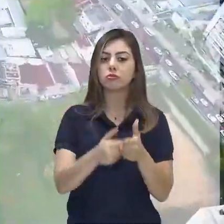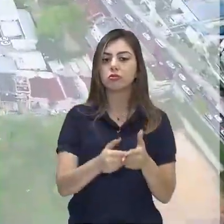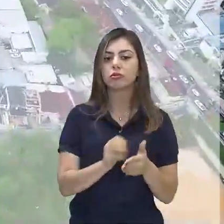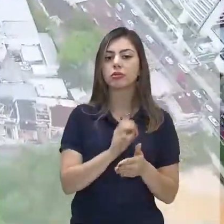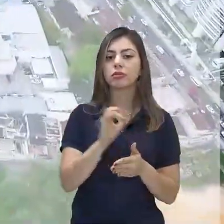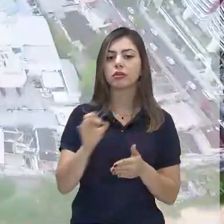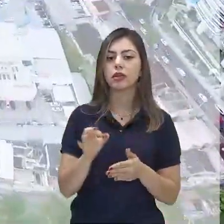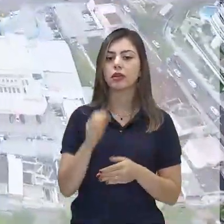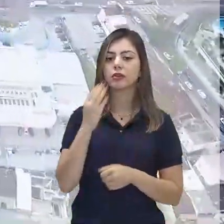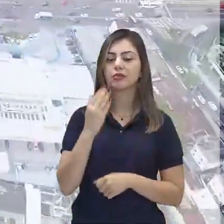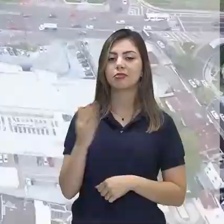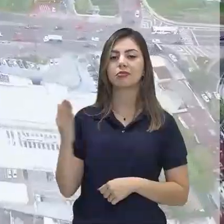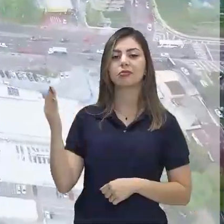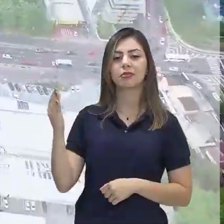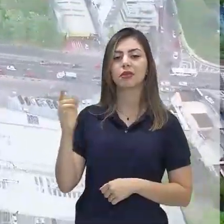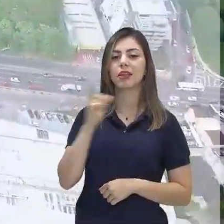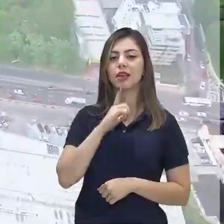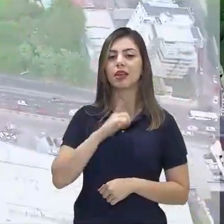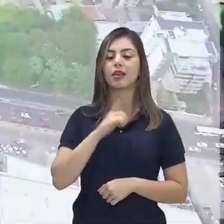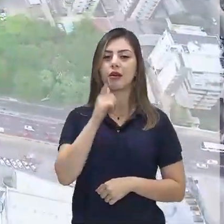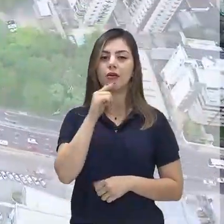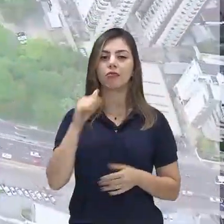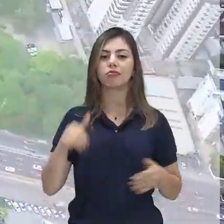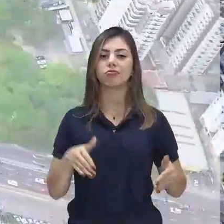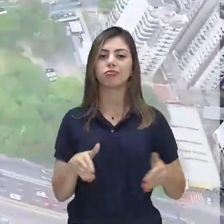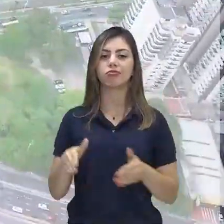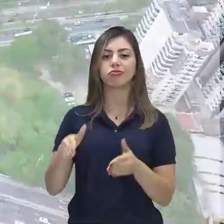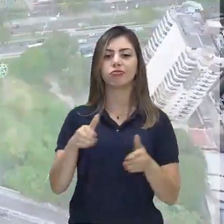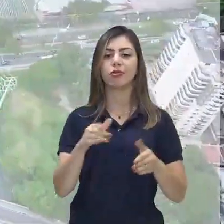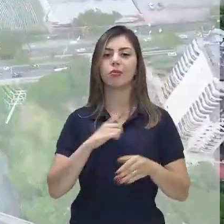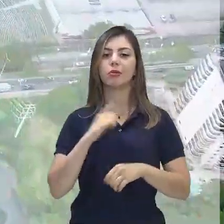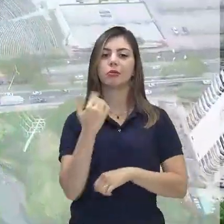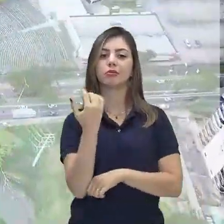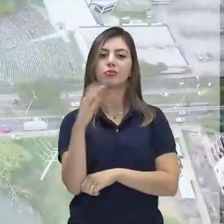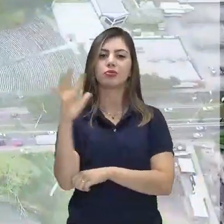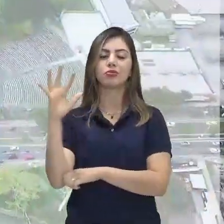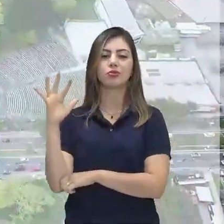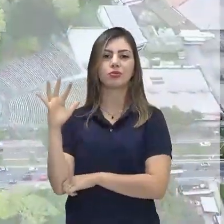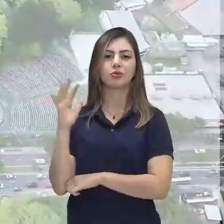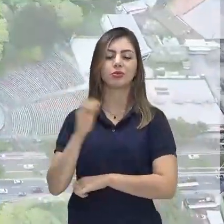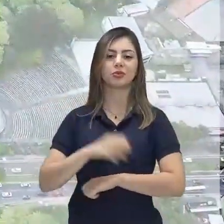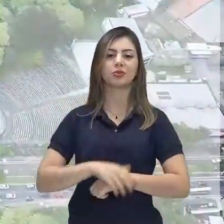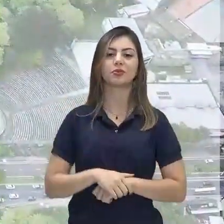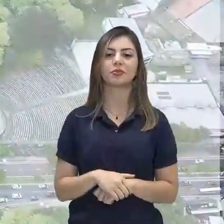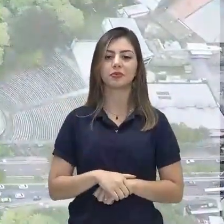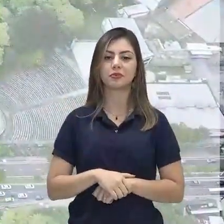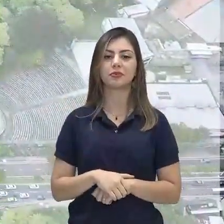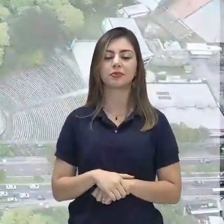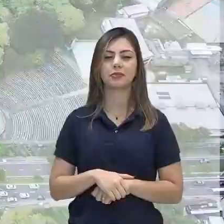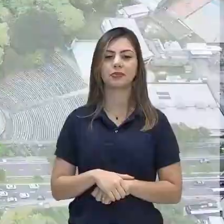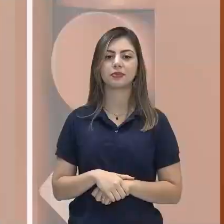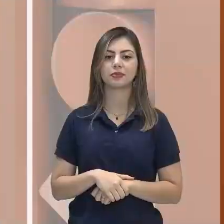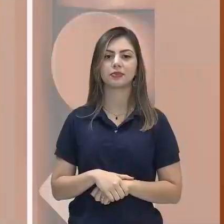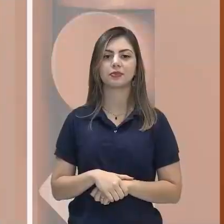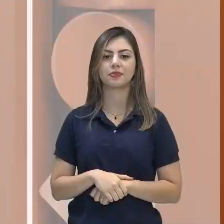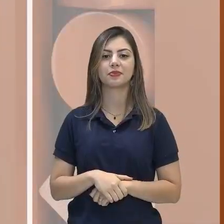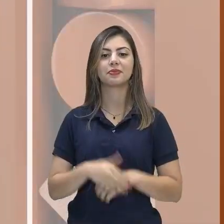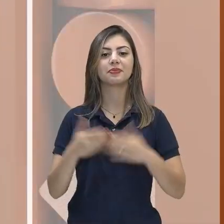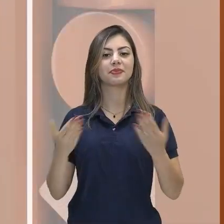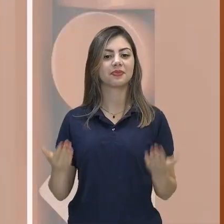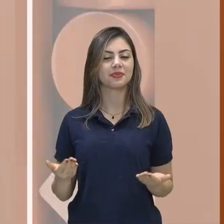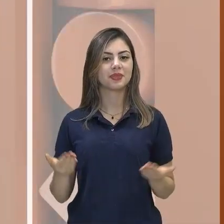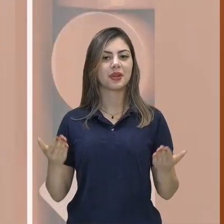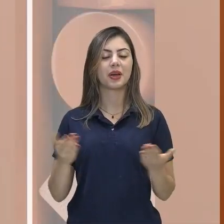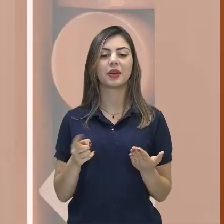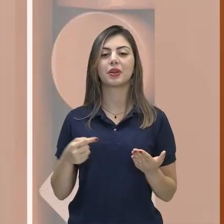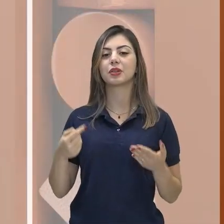Darcy Vargas, o corredor do Igarapé, do Mindu, a Efigênio Salles com a Darcy Vargas. Então, a gente vai continuar agora falando,